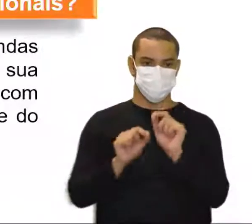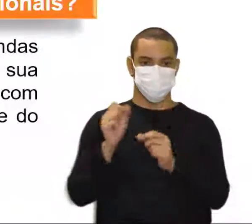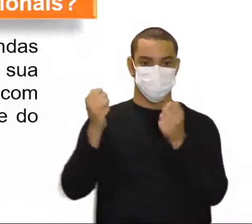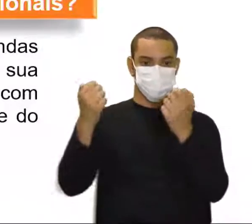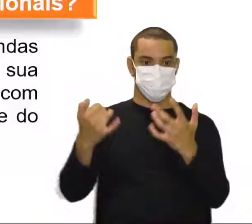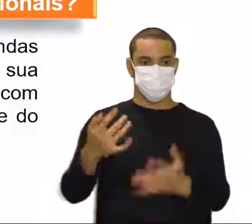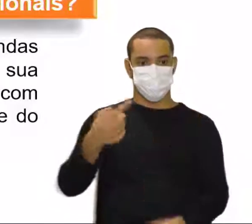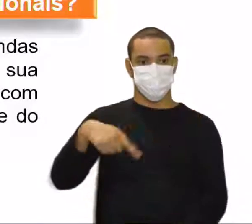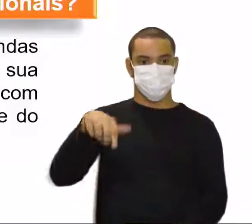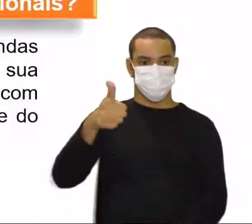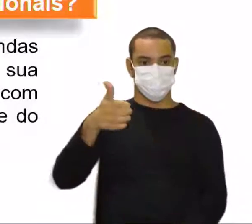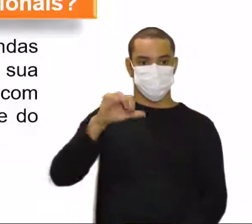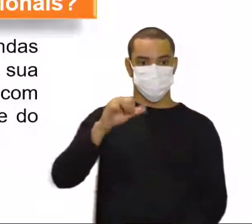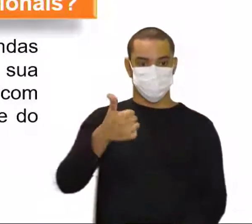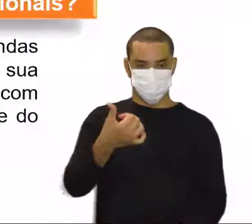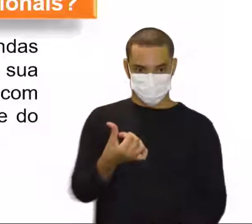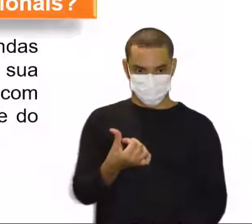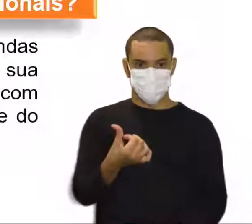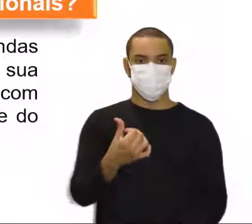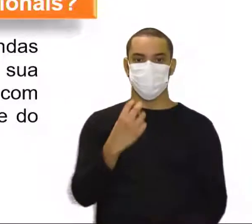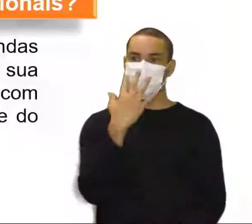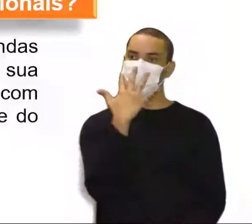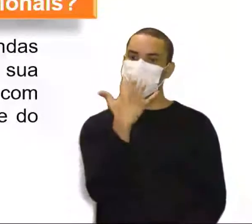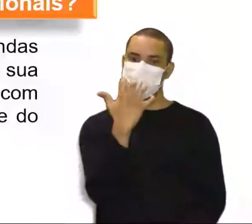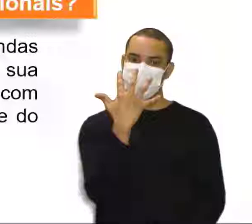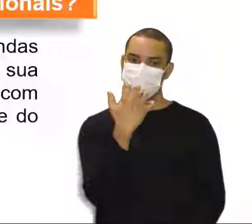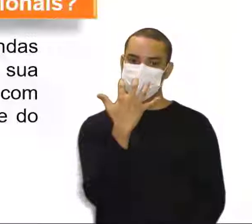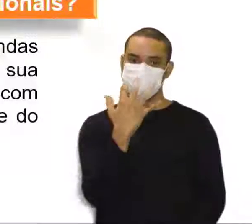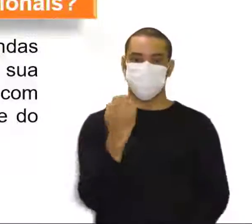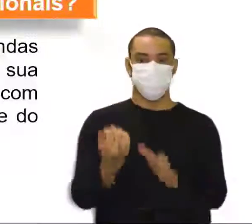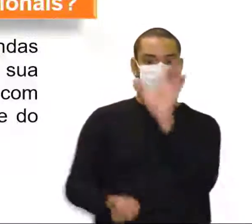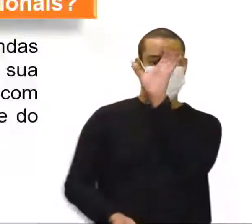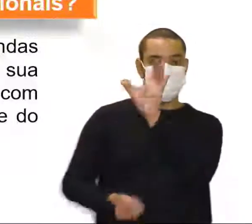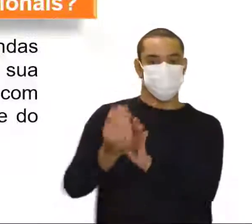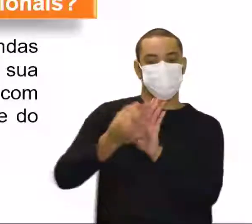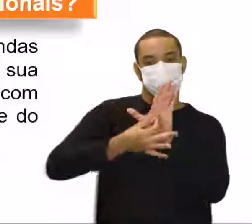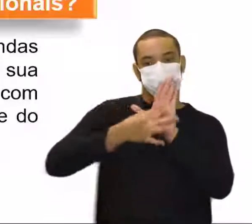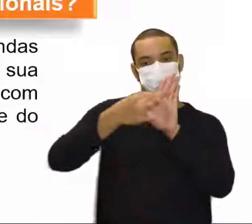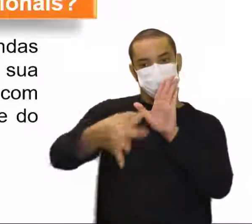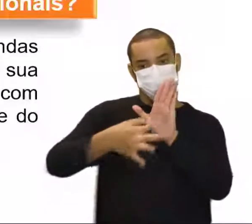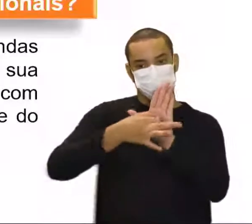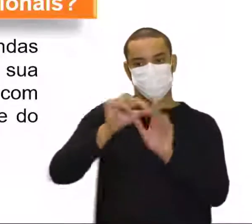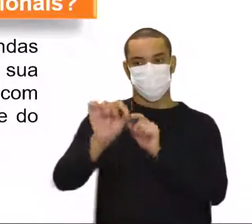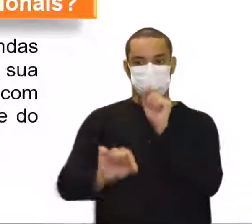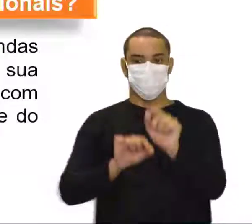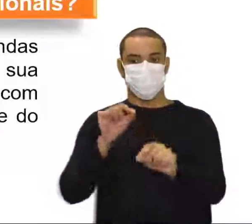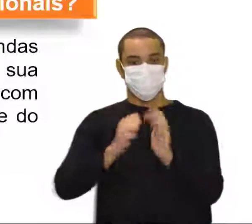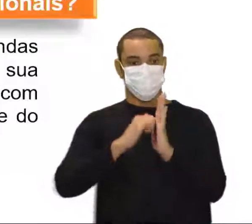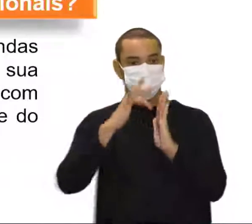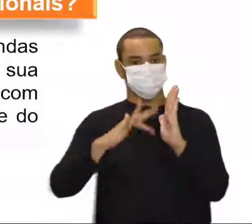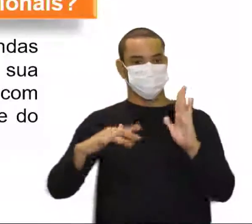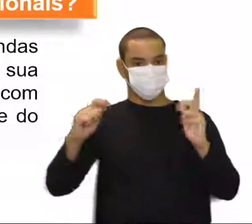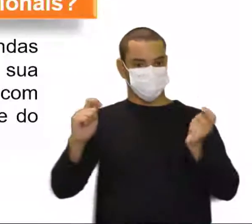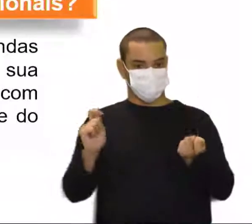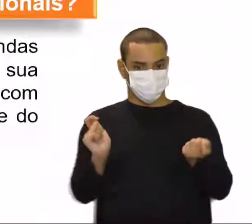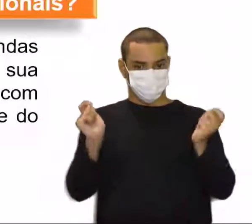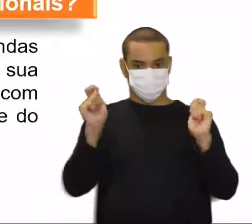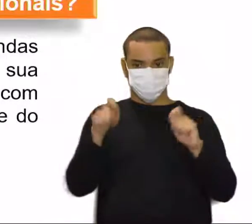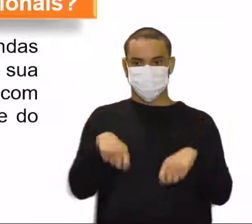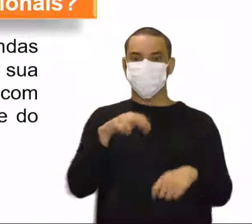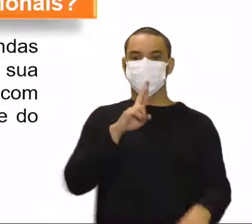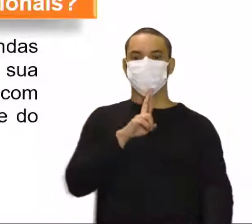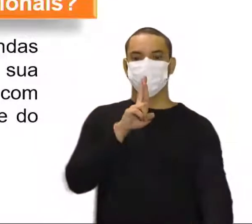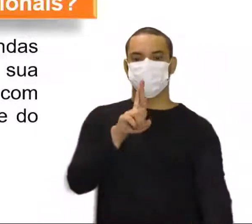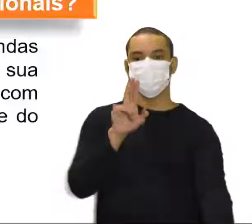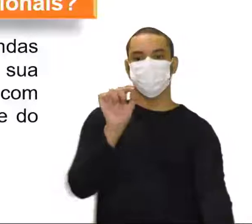em 1916, Albert Einstein sugeriu que as ondas gravitacionais poderiam ser